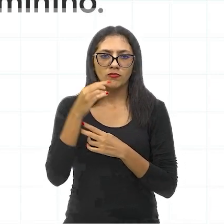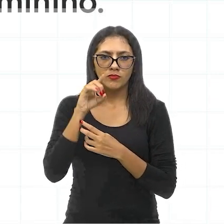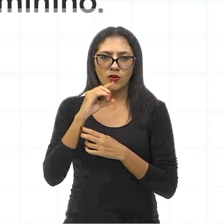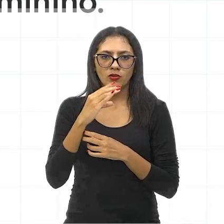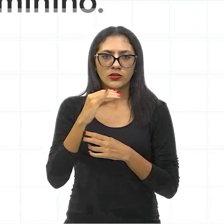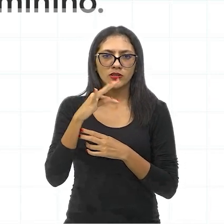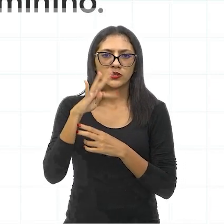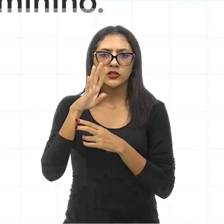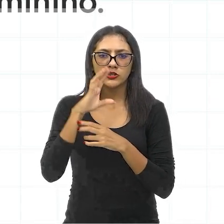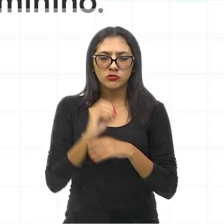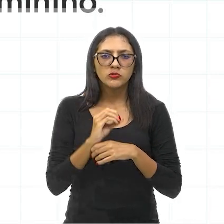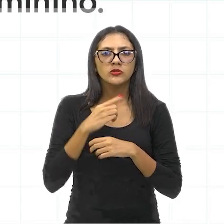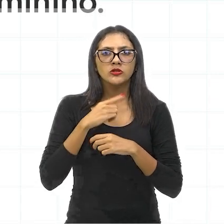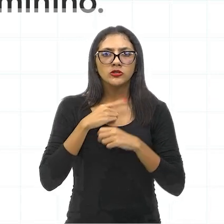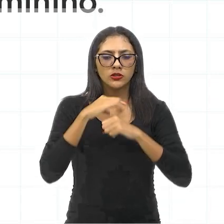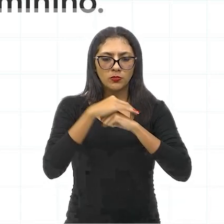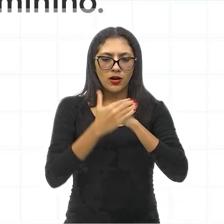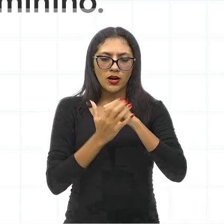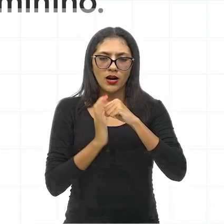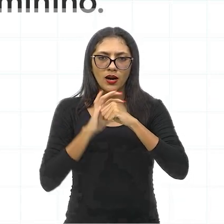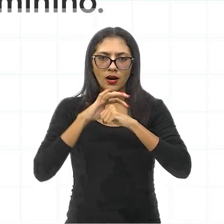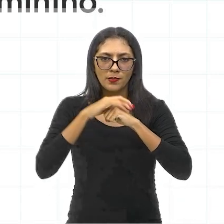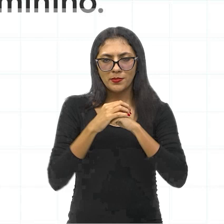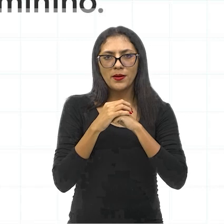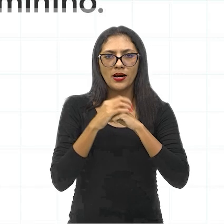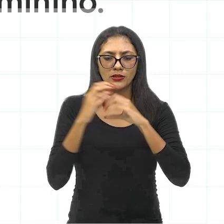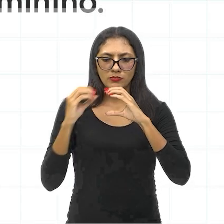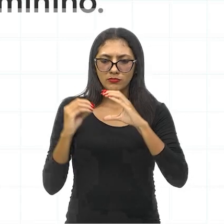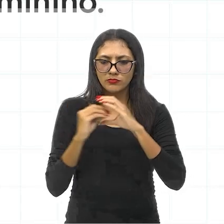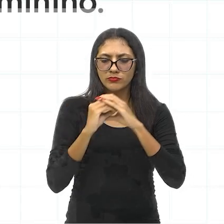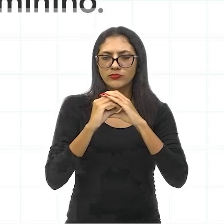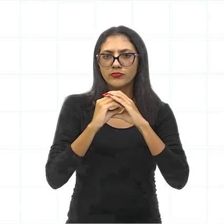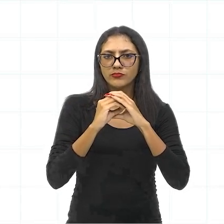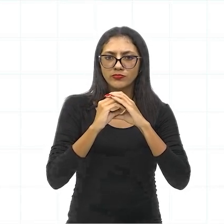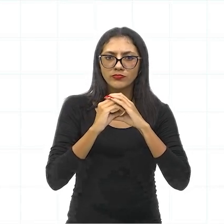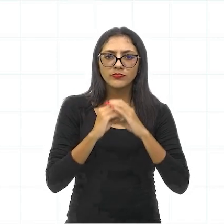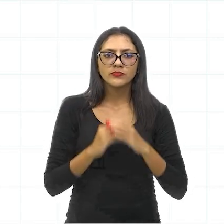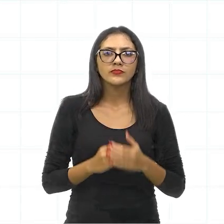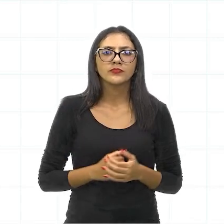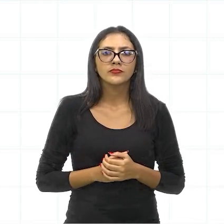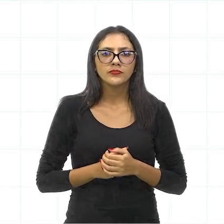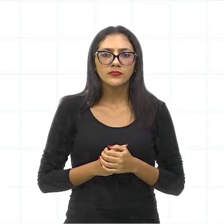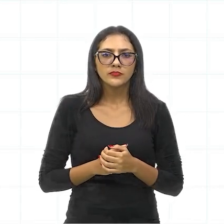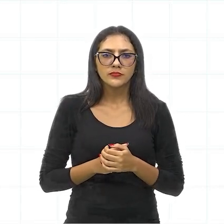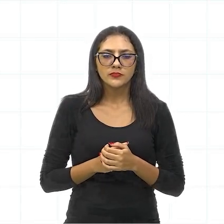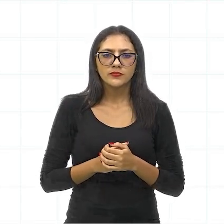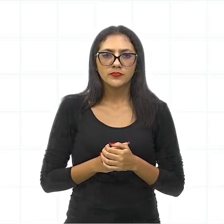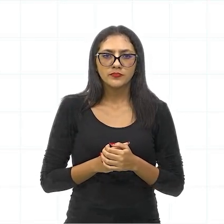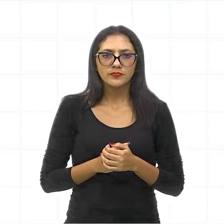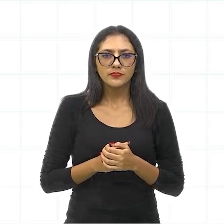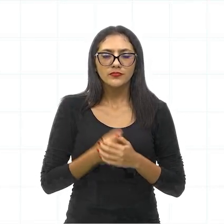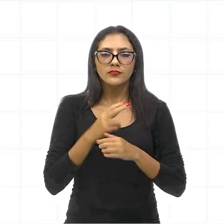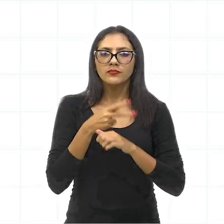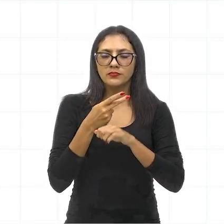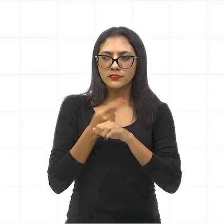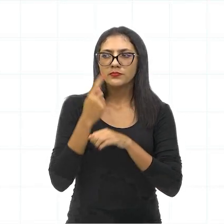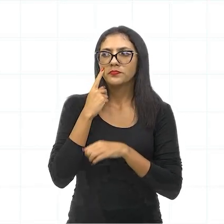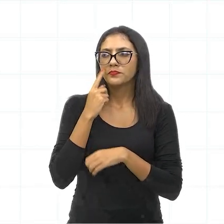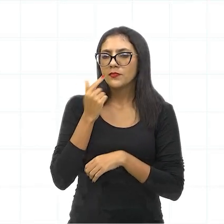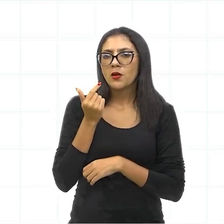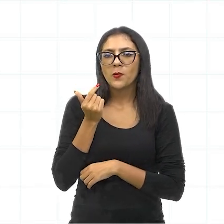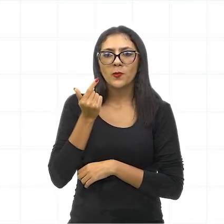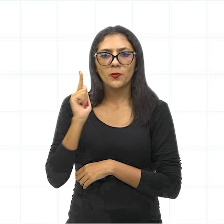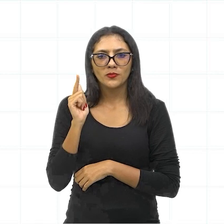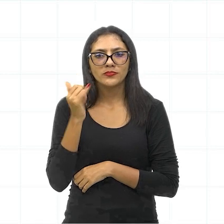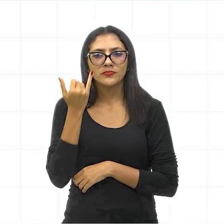corpo polar secundário e o pronúcleo feminino. Na sequência, aí a gente observa ainda mais sobre a fertilização. O